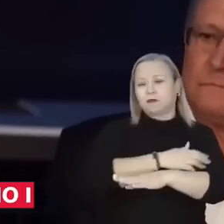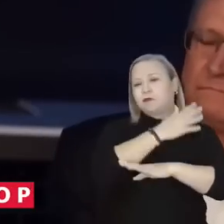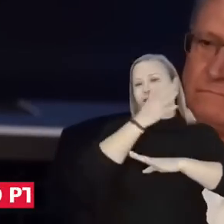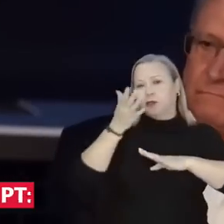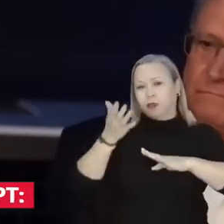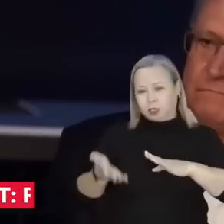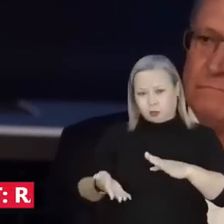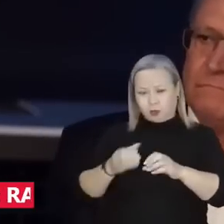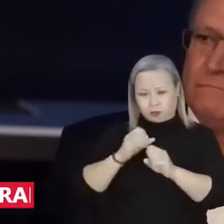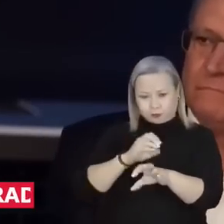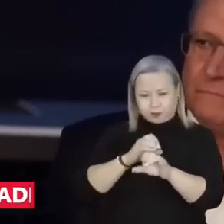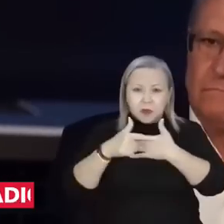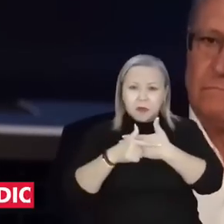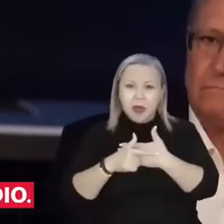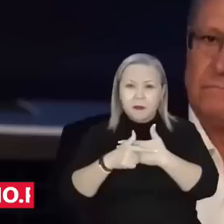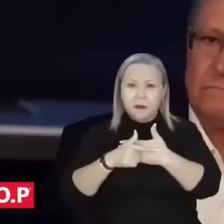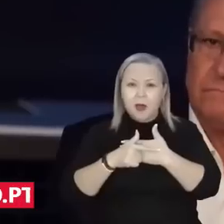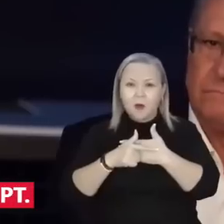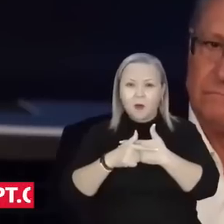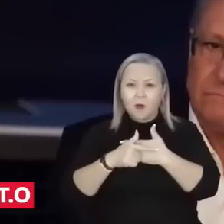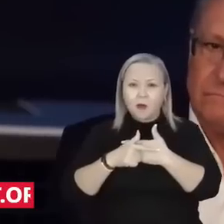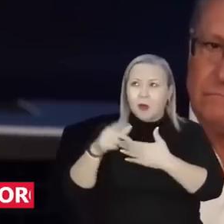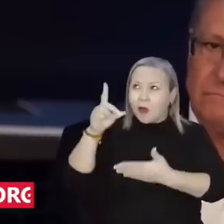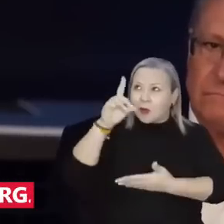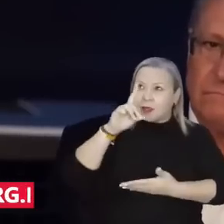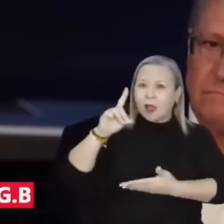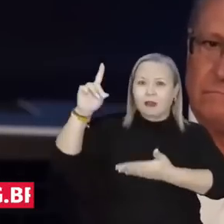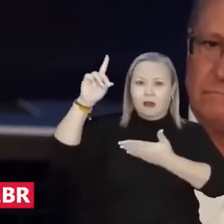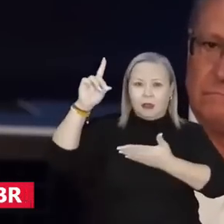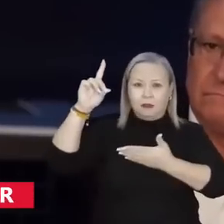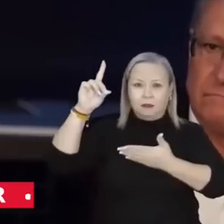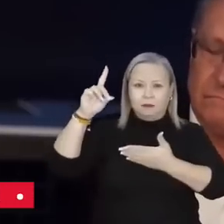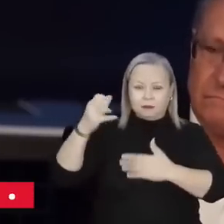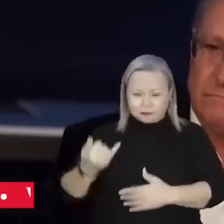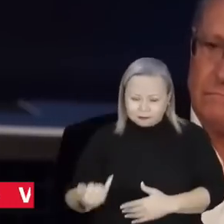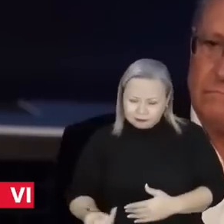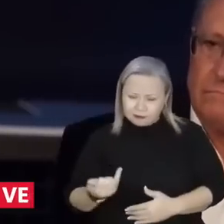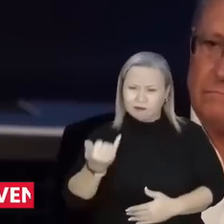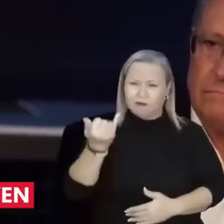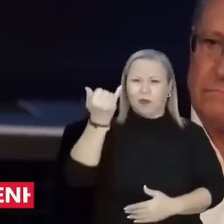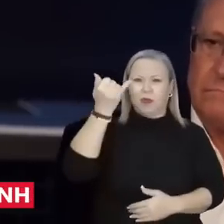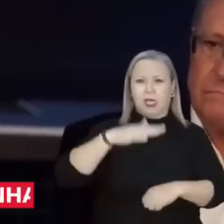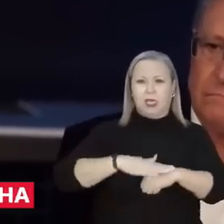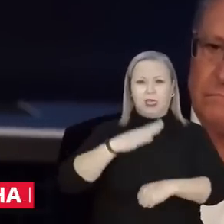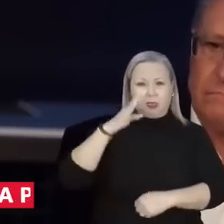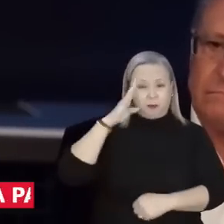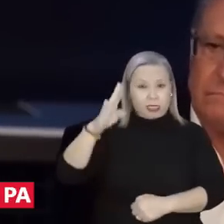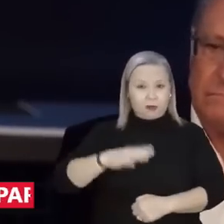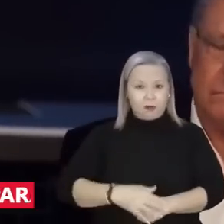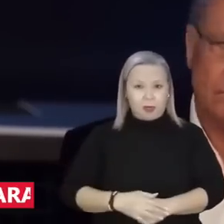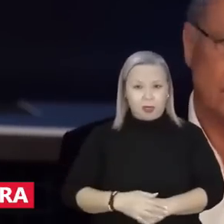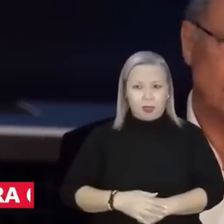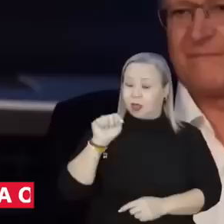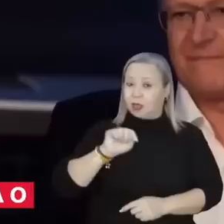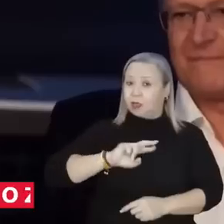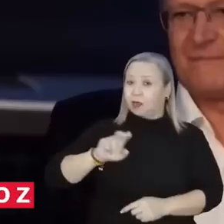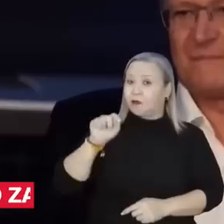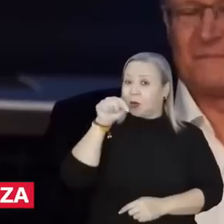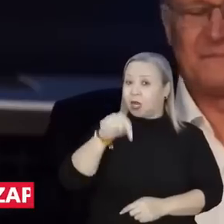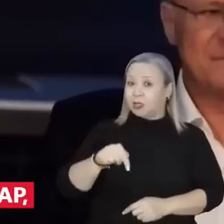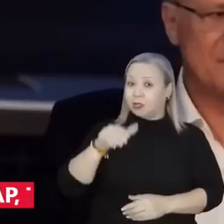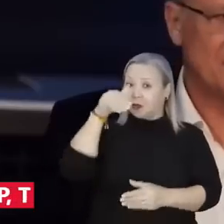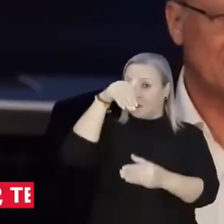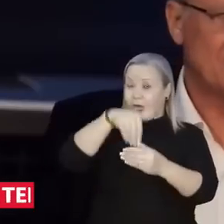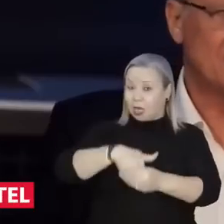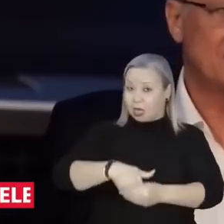coisa é a questão da saúde. O papel importante que tem o SUS na história desse país. O povo